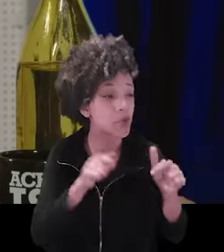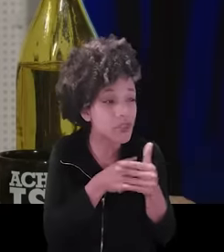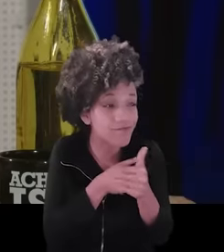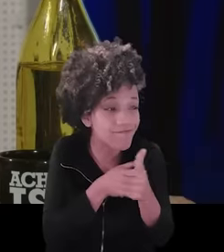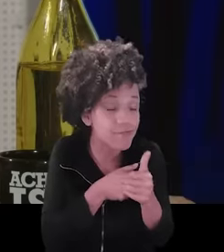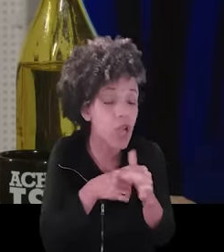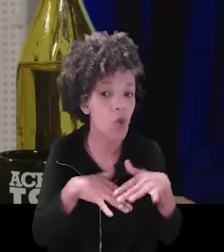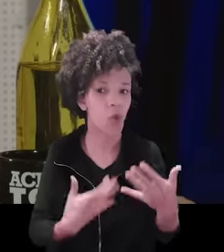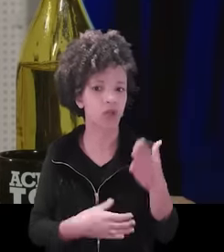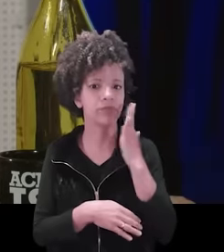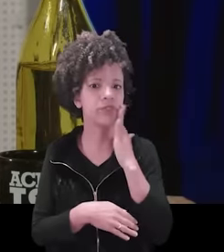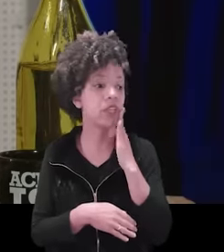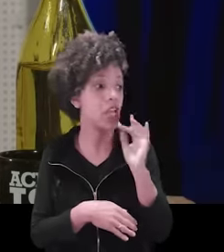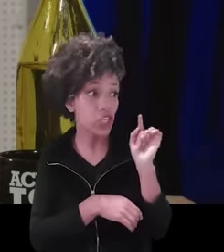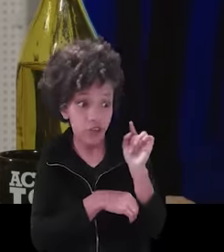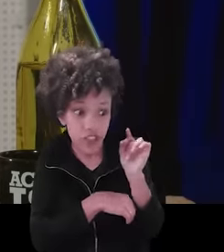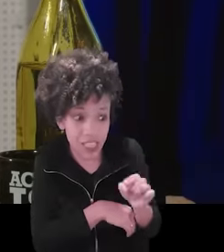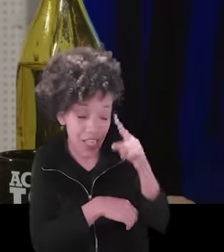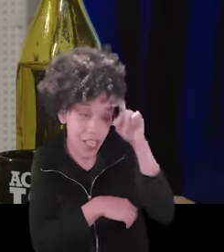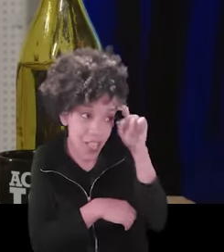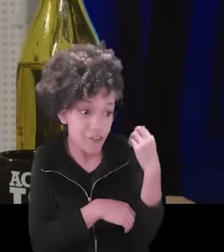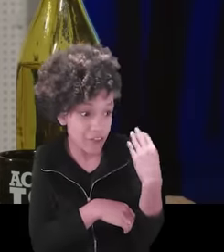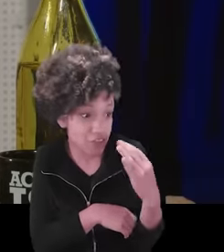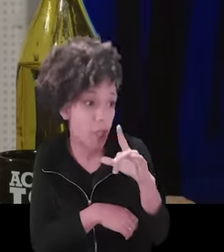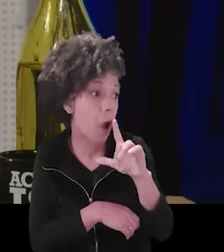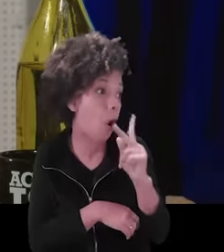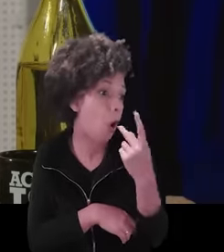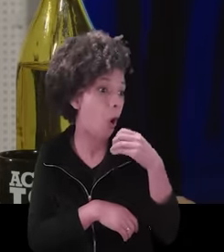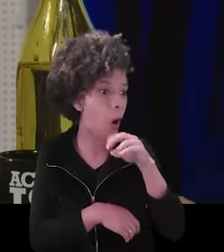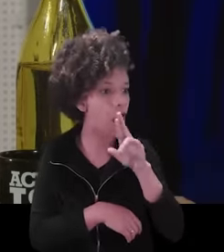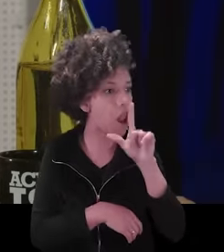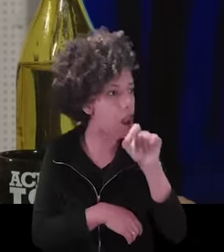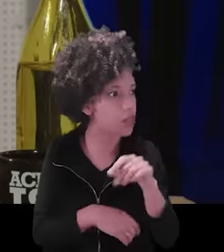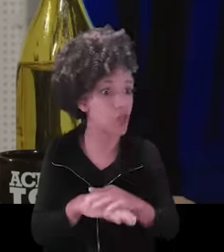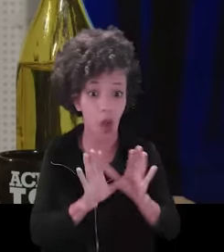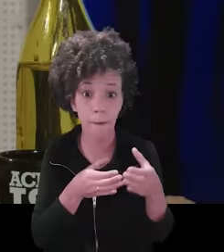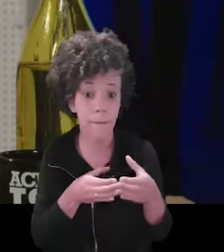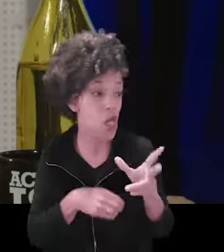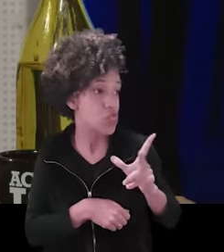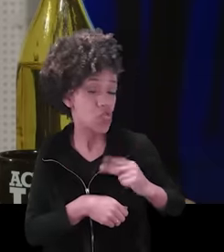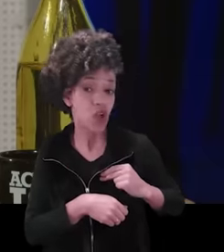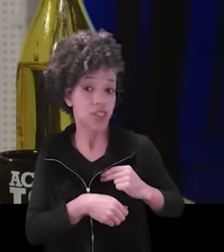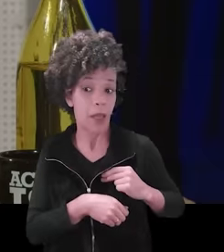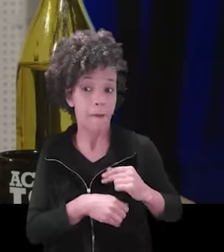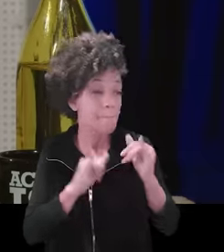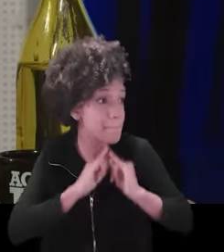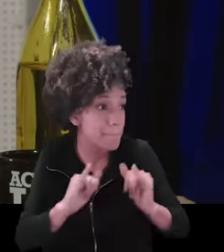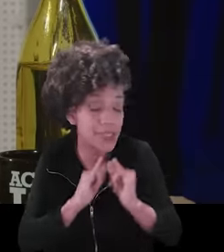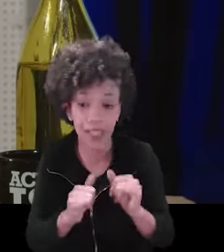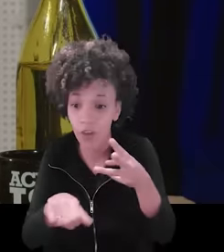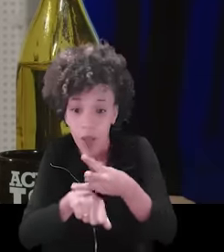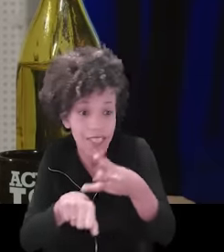pessoal que é carente quando a gente soube que você ia para Orlando a comunidade super assim a gente